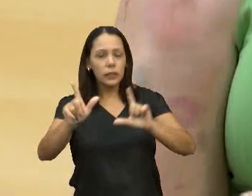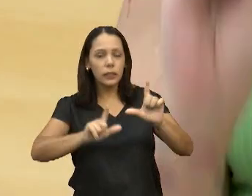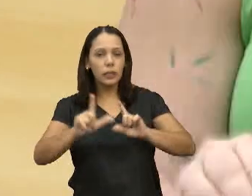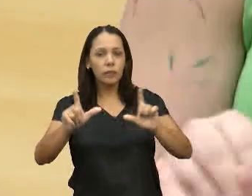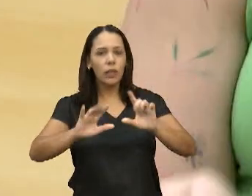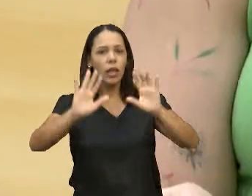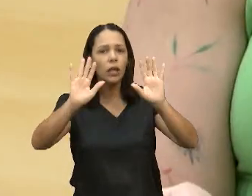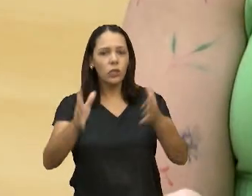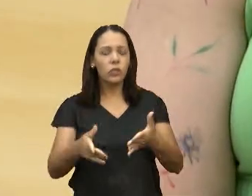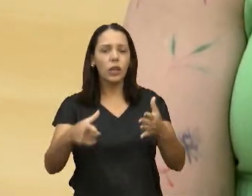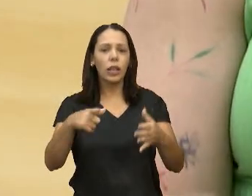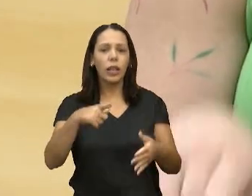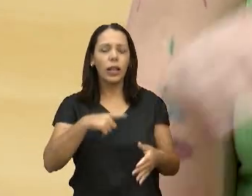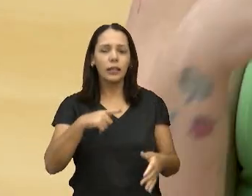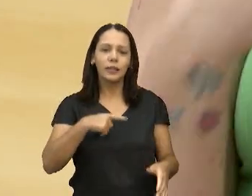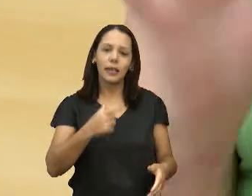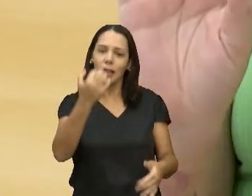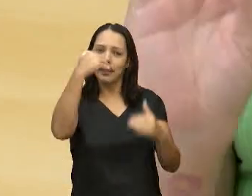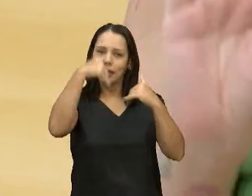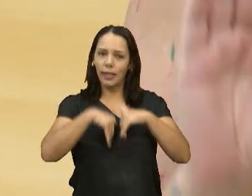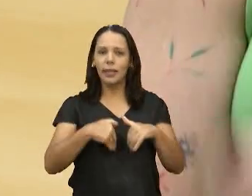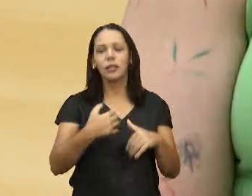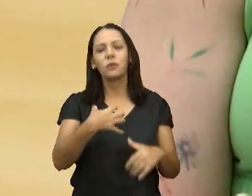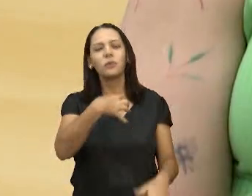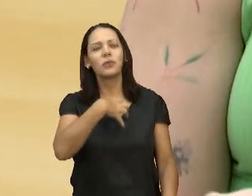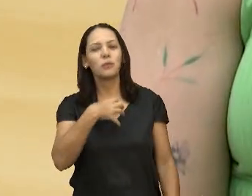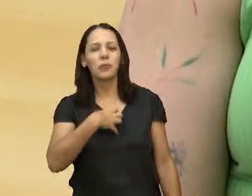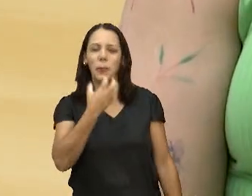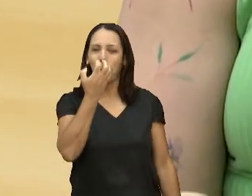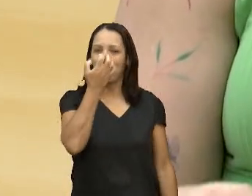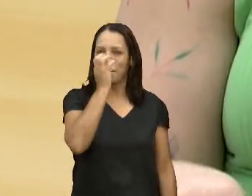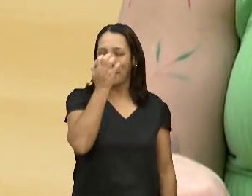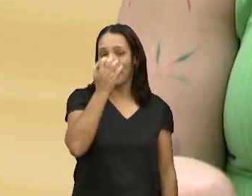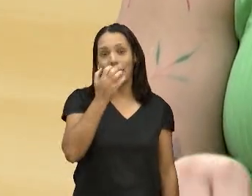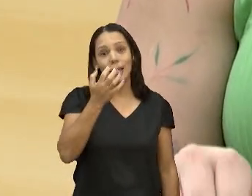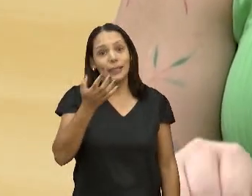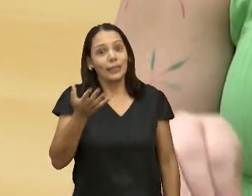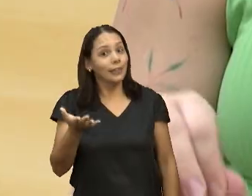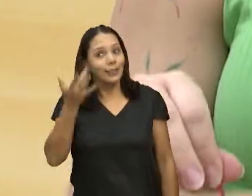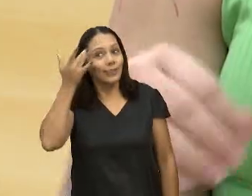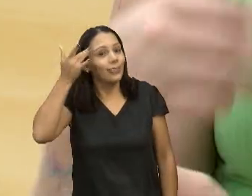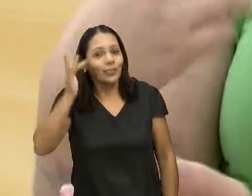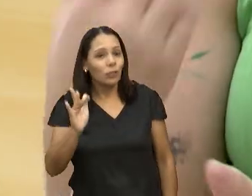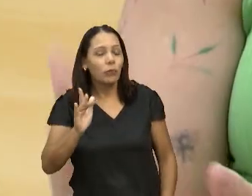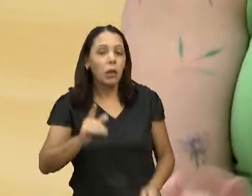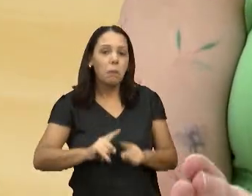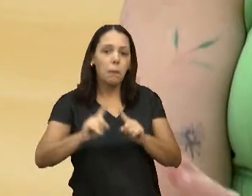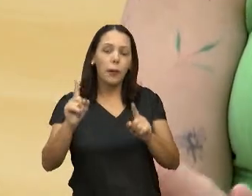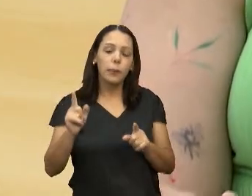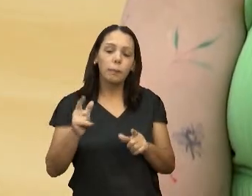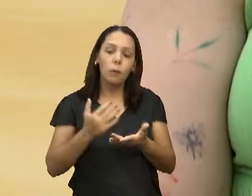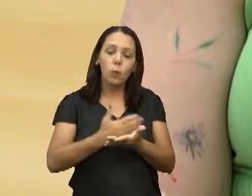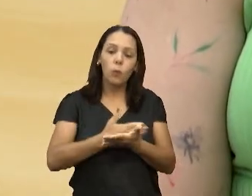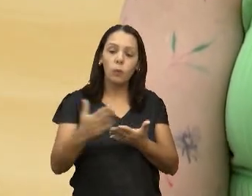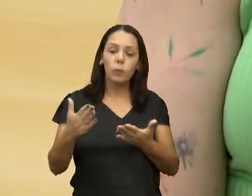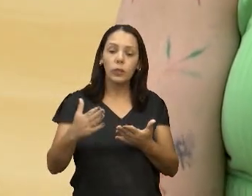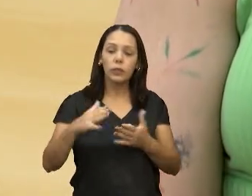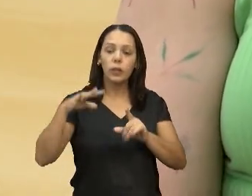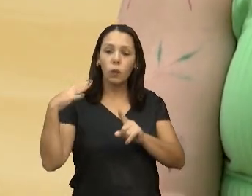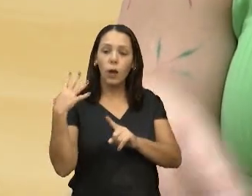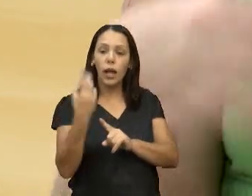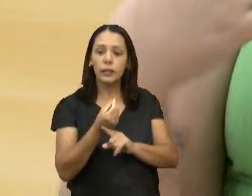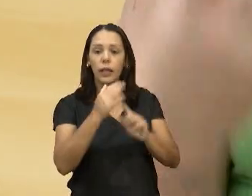que já existia ali uma palhaça ali que eu ainda não sabia, né? Então, fui começando com as artes